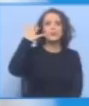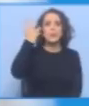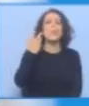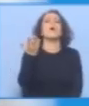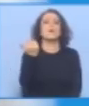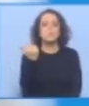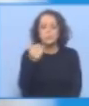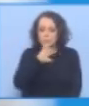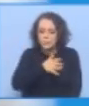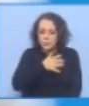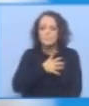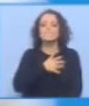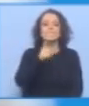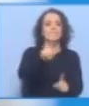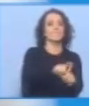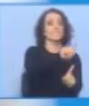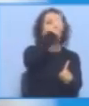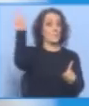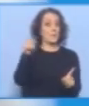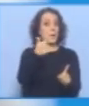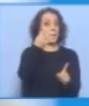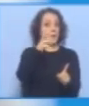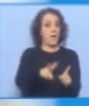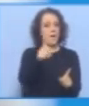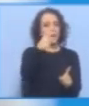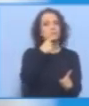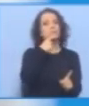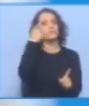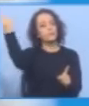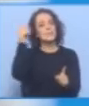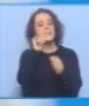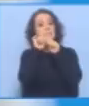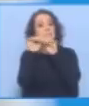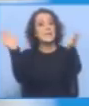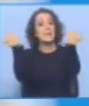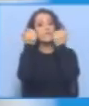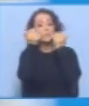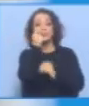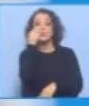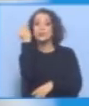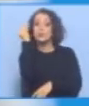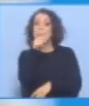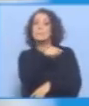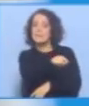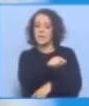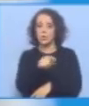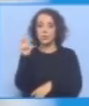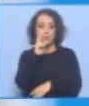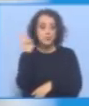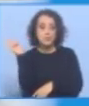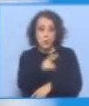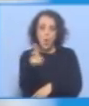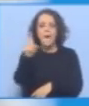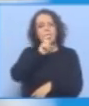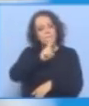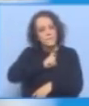enviou-os a Belém e disse-lhes: "Ide informar-vos cuidadosamente acerca do menino e, quando o encontrardes,